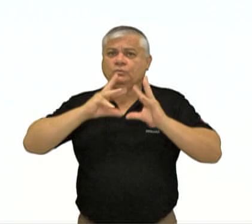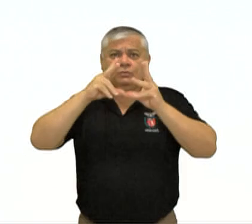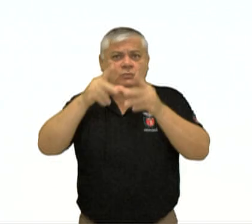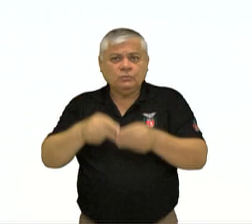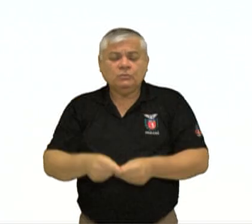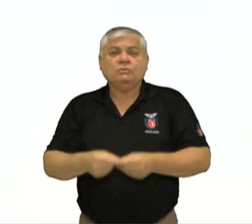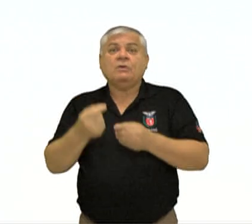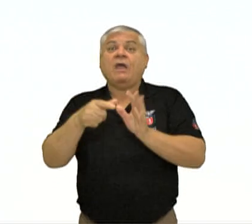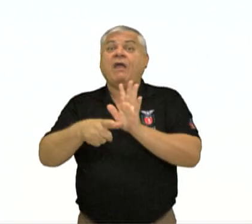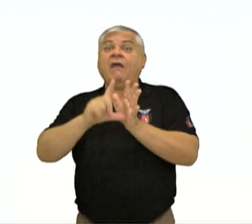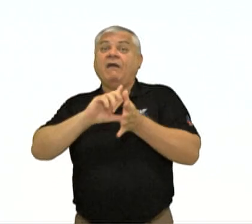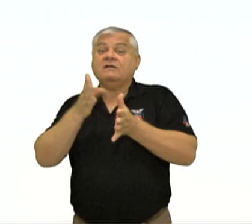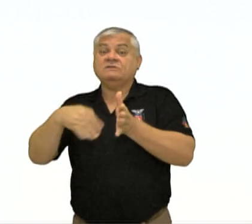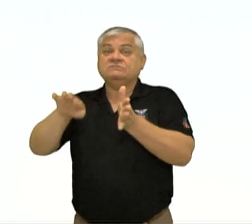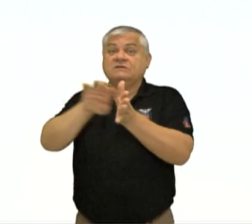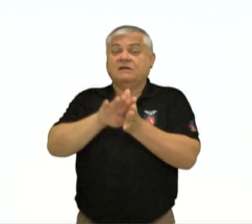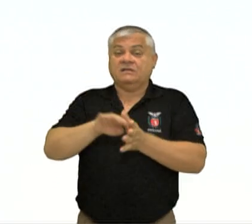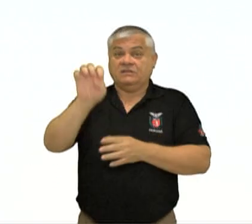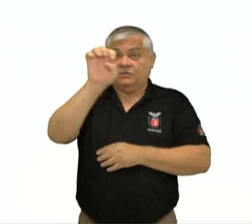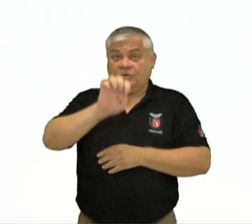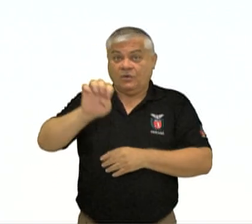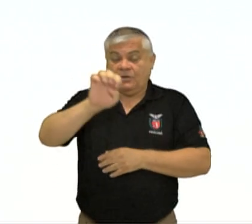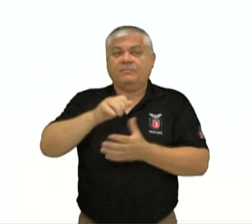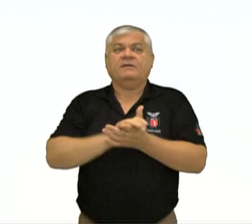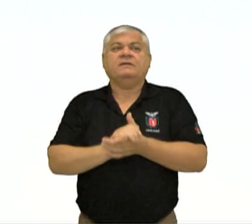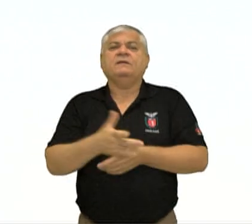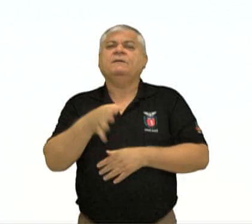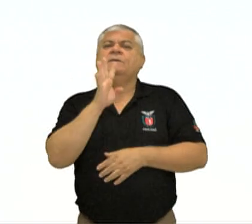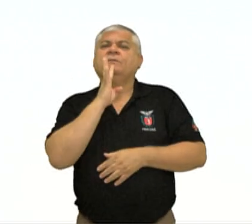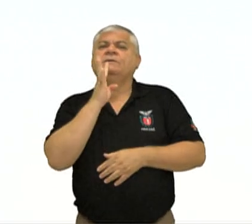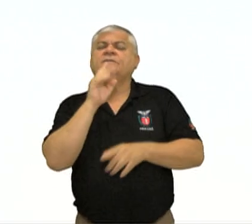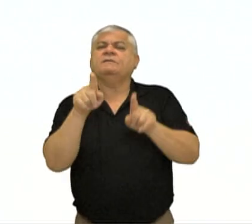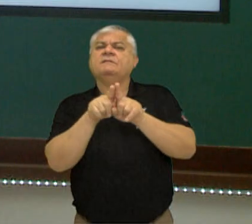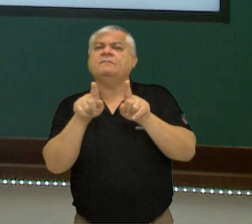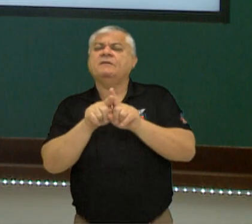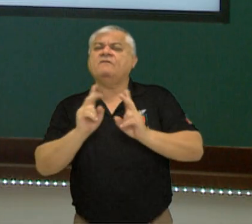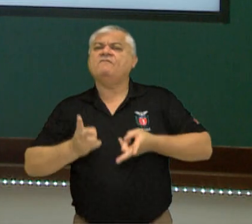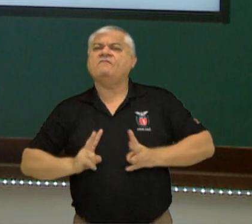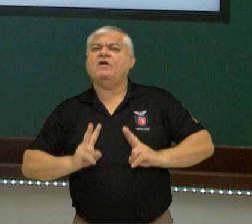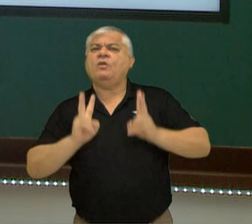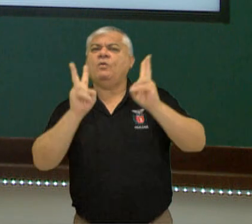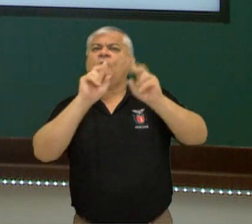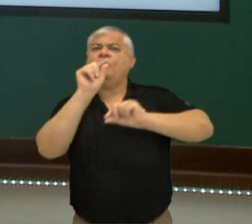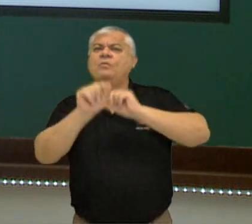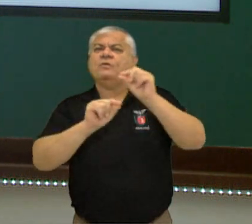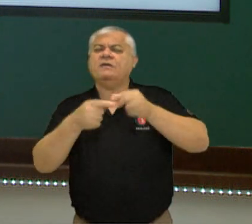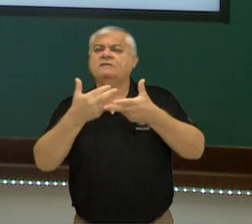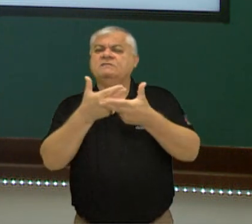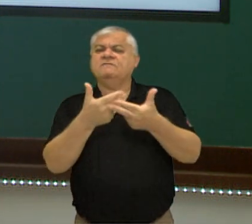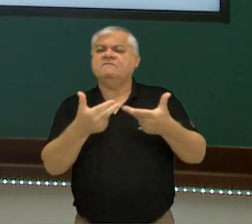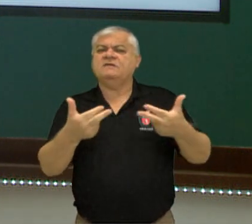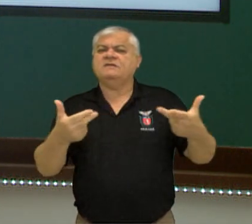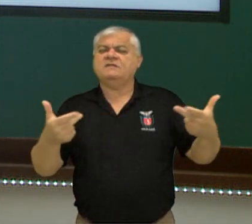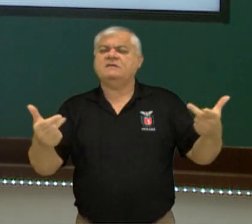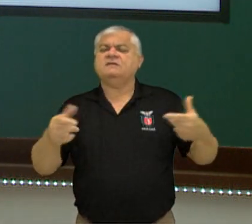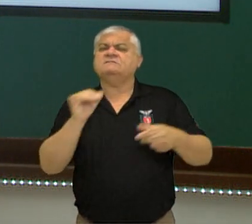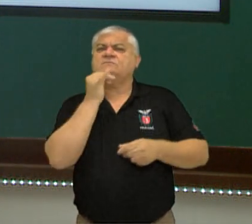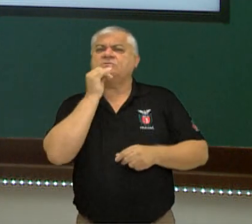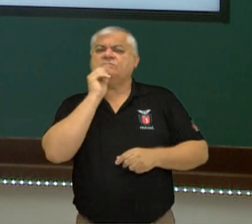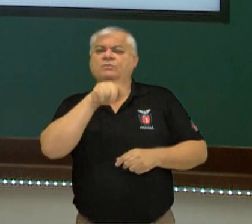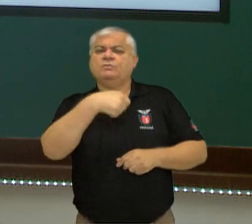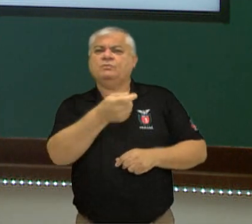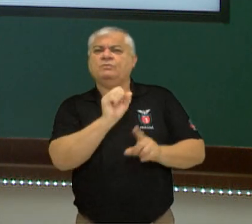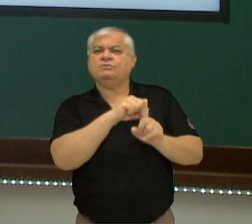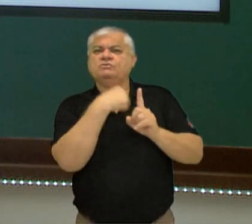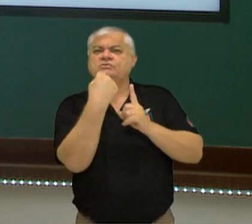antes da chegada dos europeus. Conhecer e valorizar, né, a variedade e a complexidade